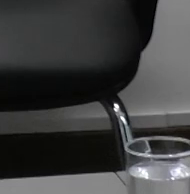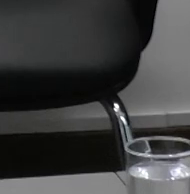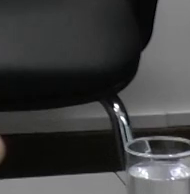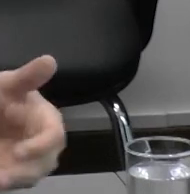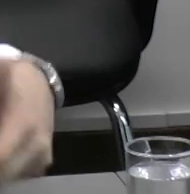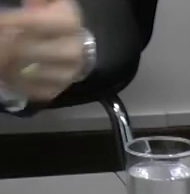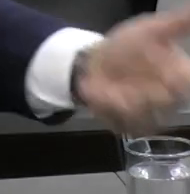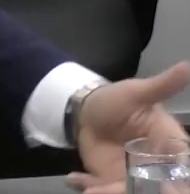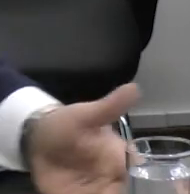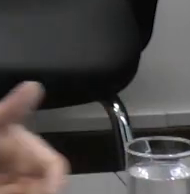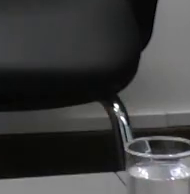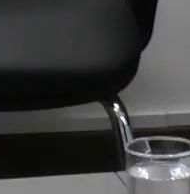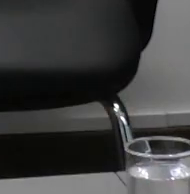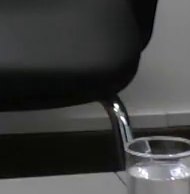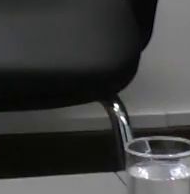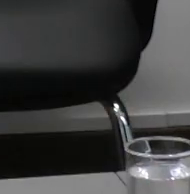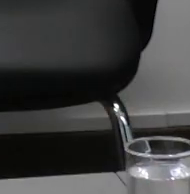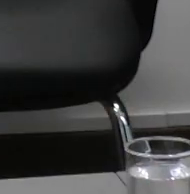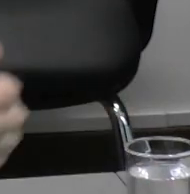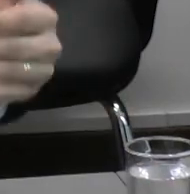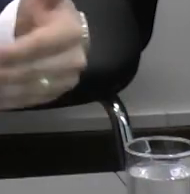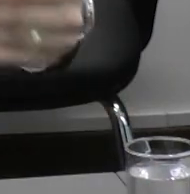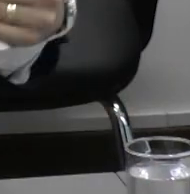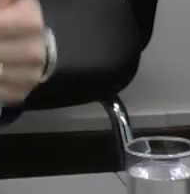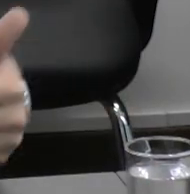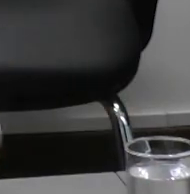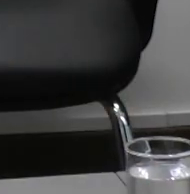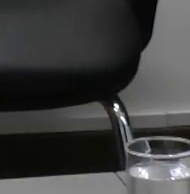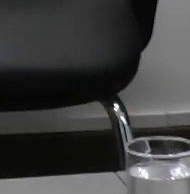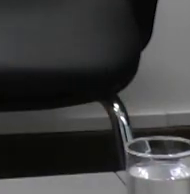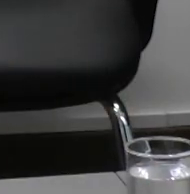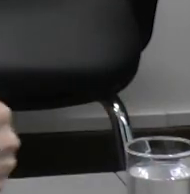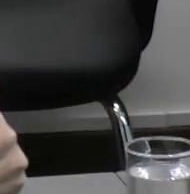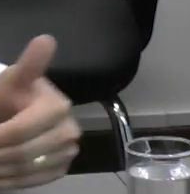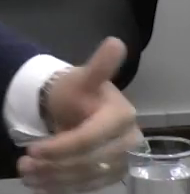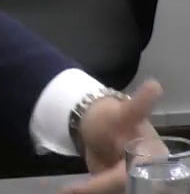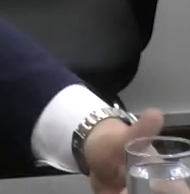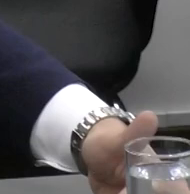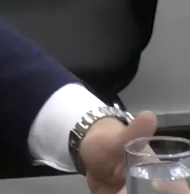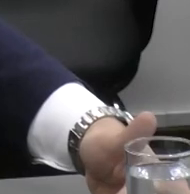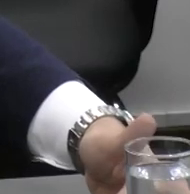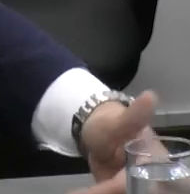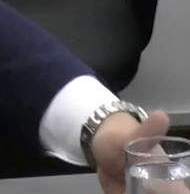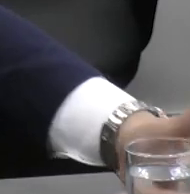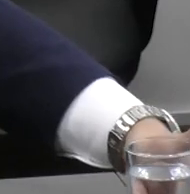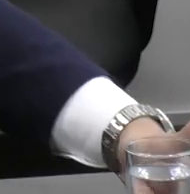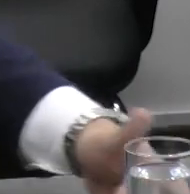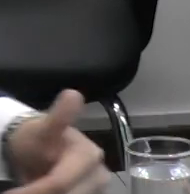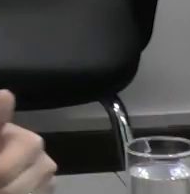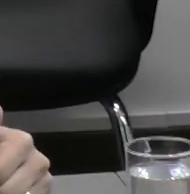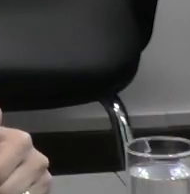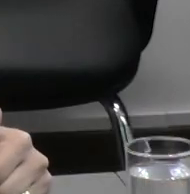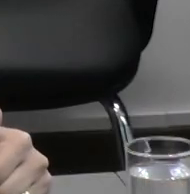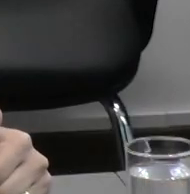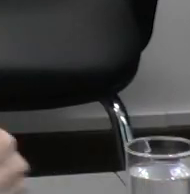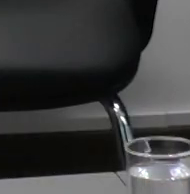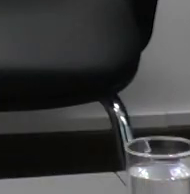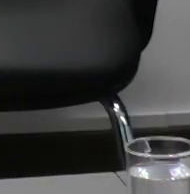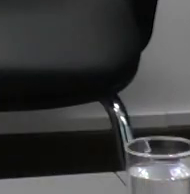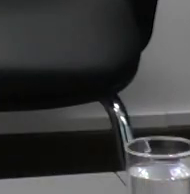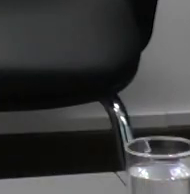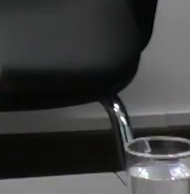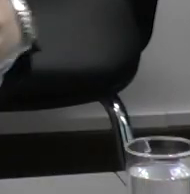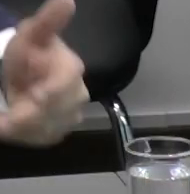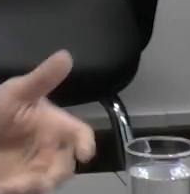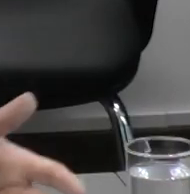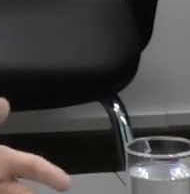vezes, pessoas de fora do Brasil, porque são armadores internacionais, mas que permitem aplicar-lhes uma sanção, mas desde